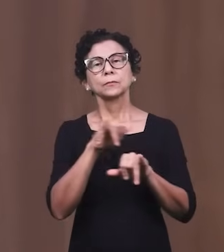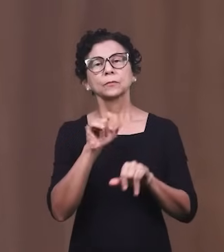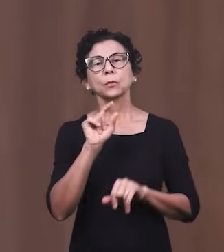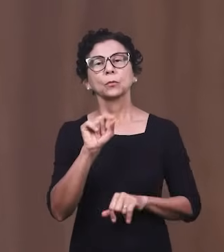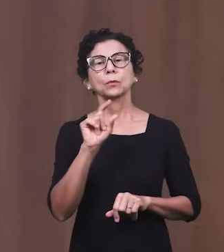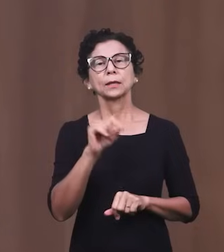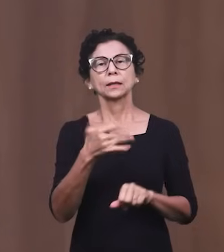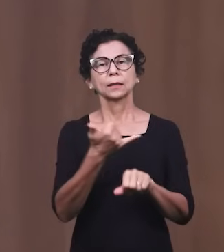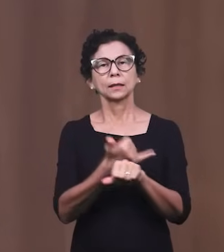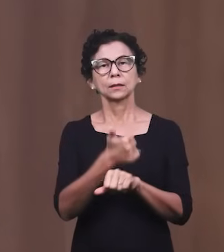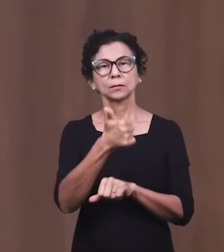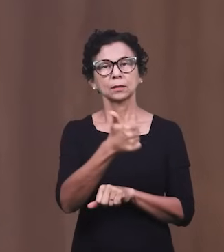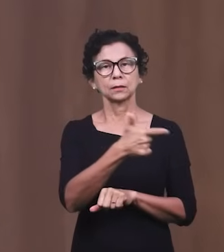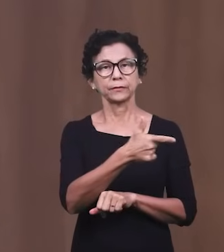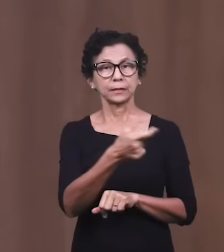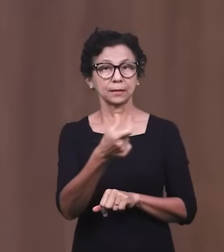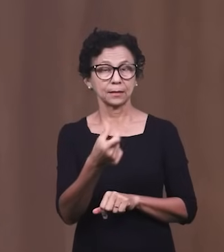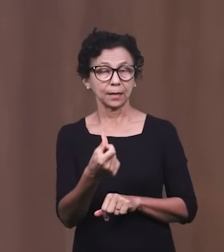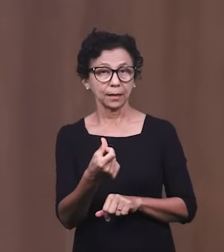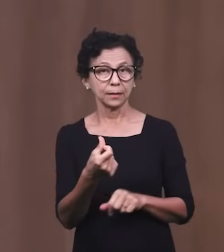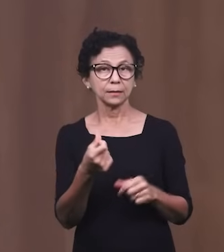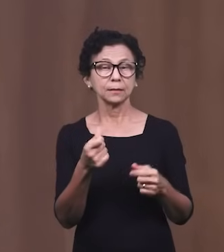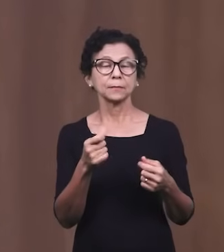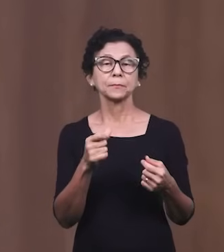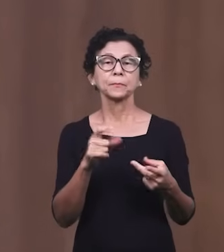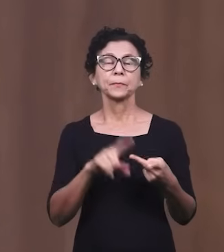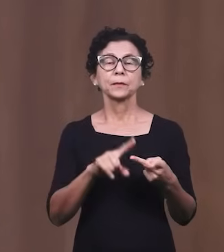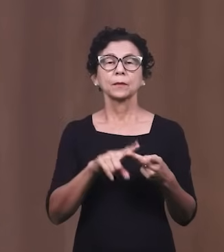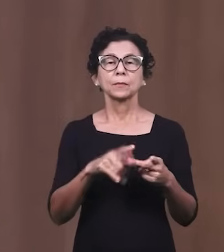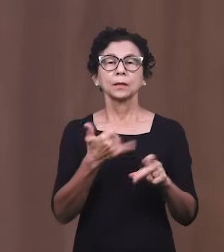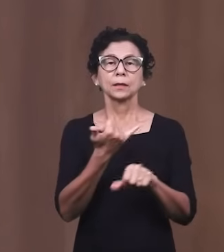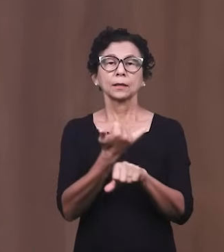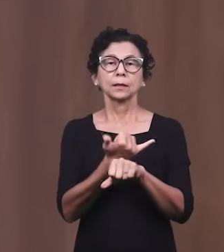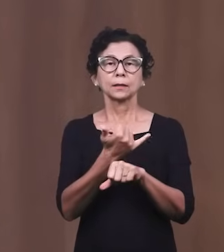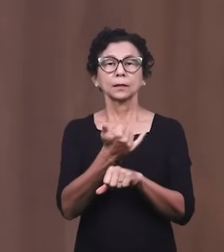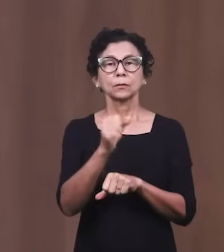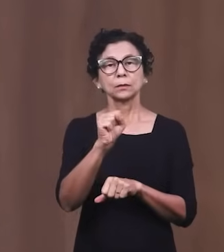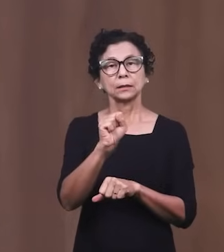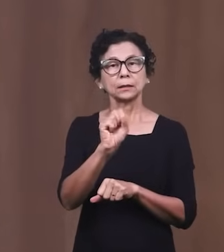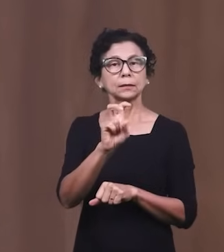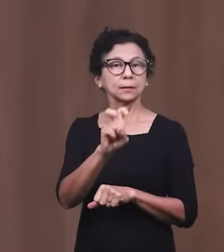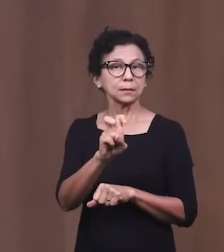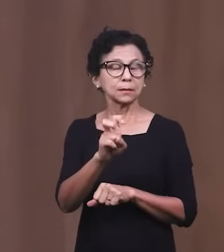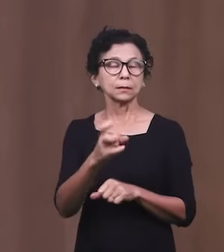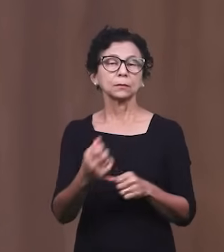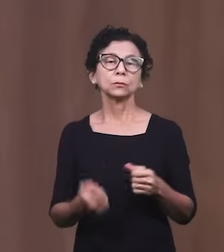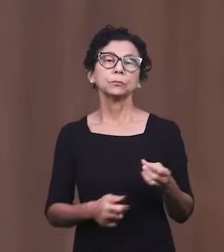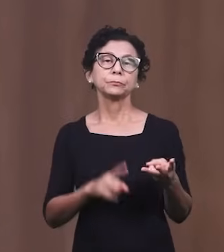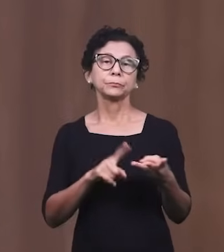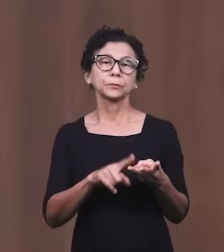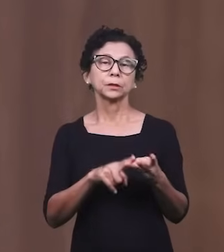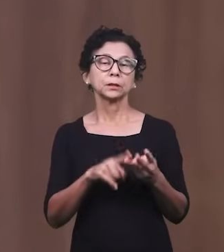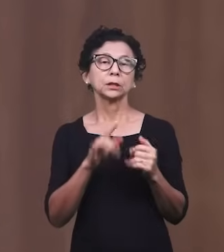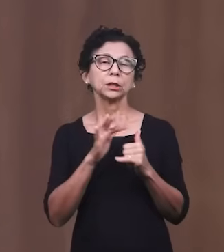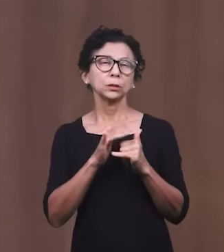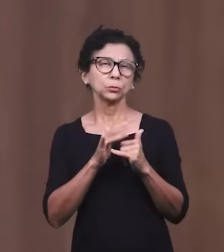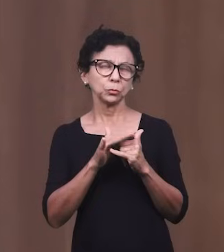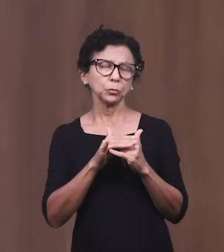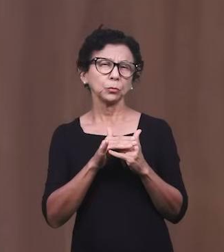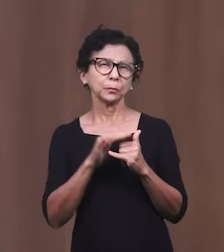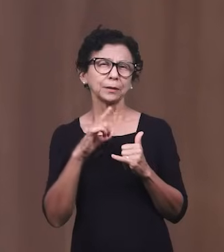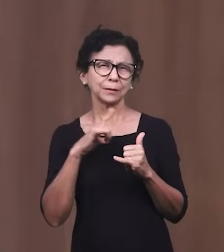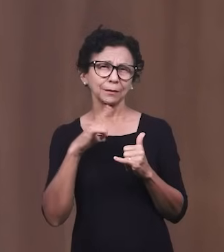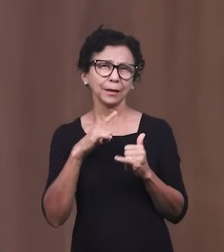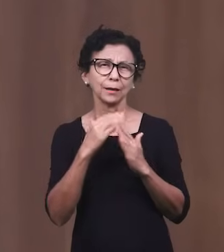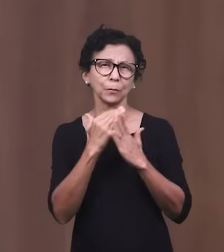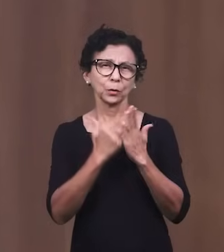Livre que nós temos o canal oficial da Igreja Cristã Maranata no YouTube e lá você pode encontrar uma playlist do cience e fé com